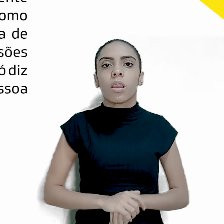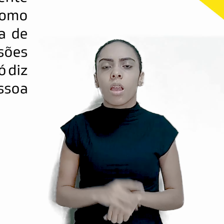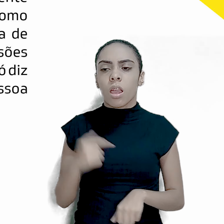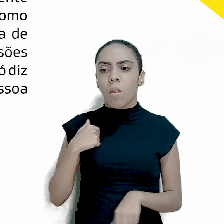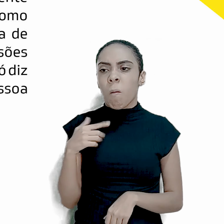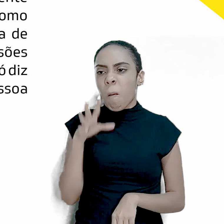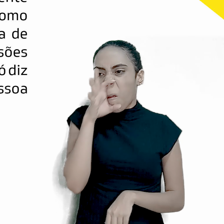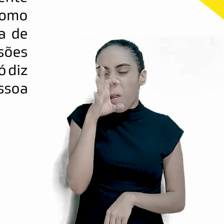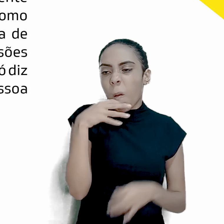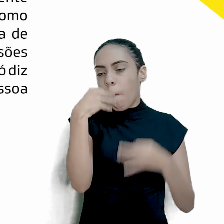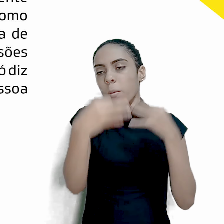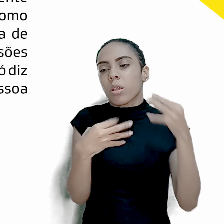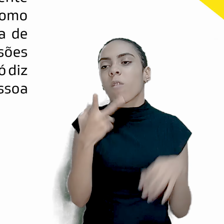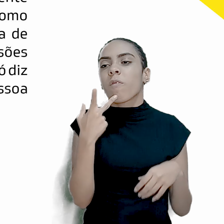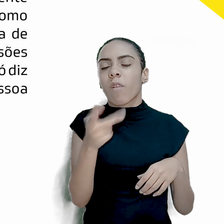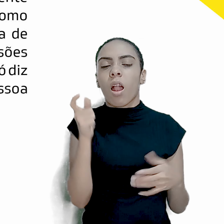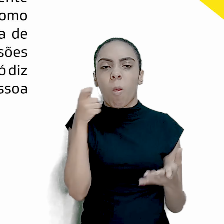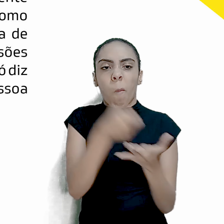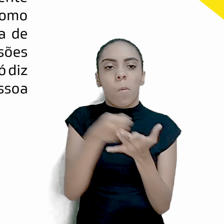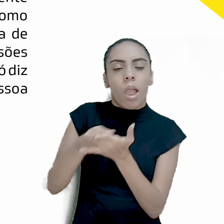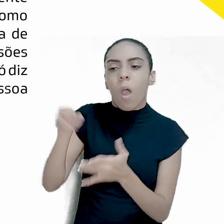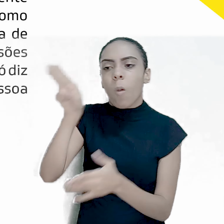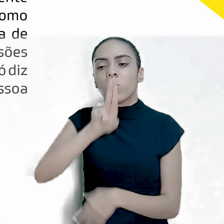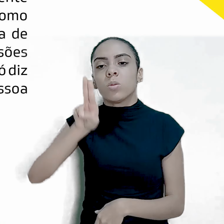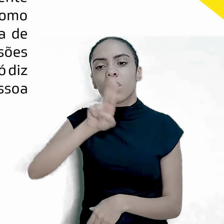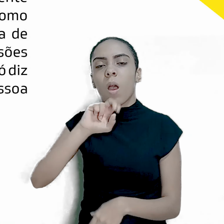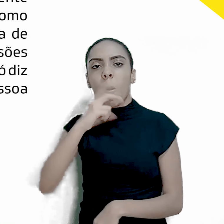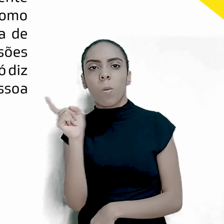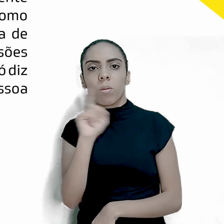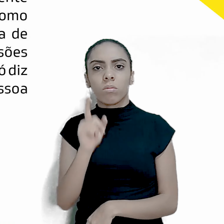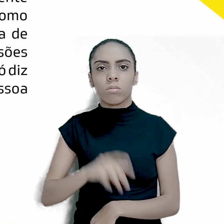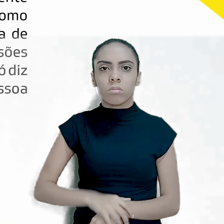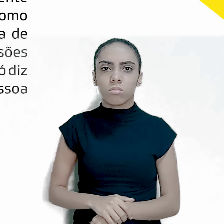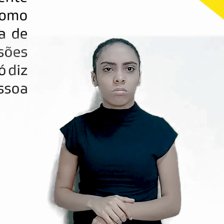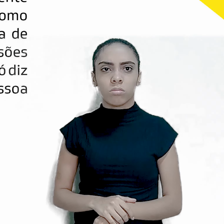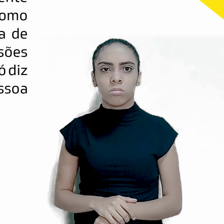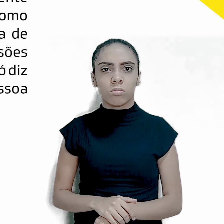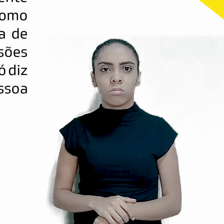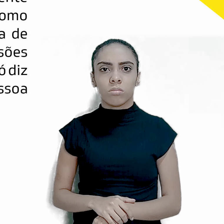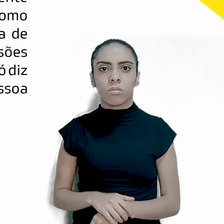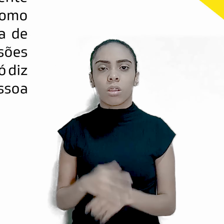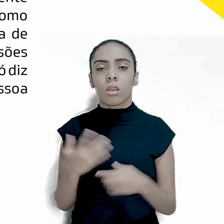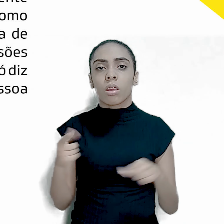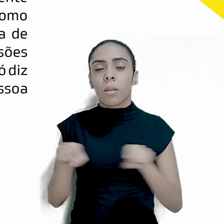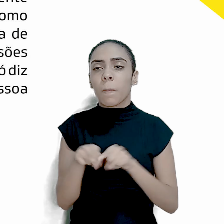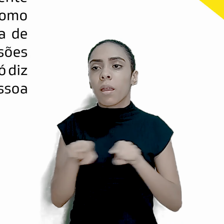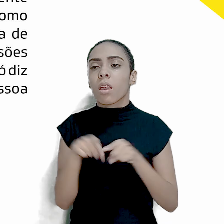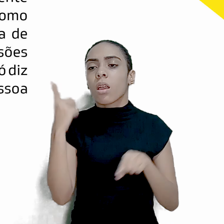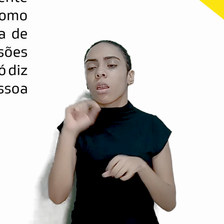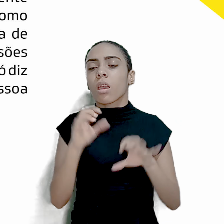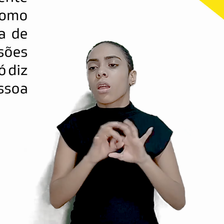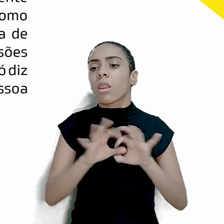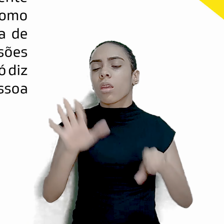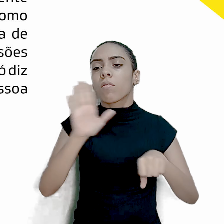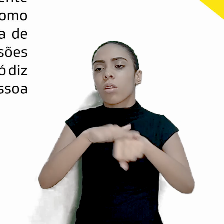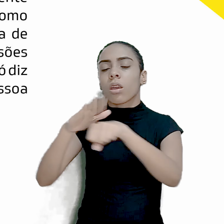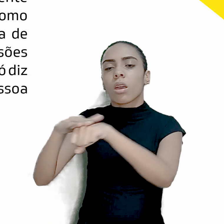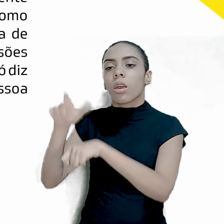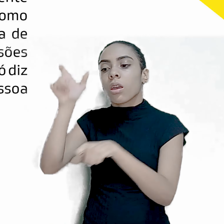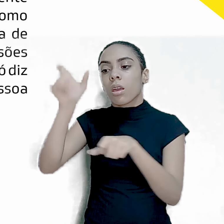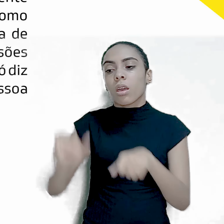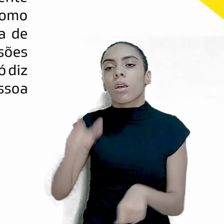podem Não se meta na escolha da pessoa de usar ou não usar de algumas dessas extensões ou suportes A autonomia